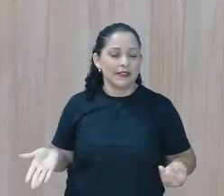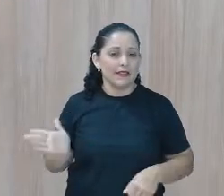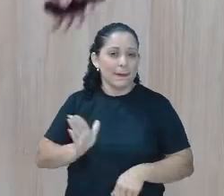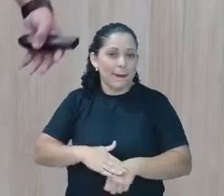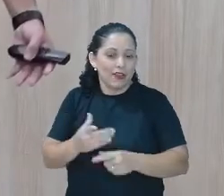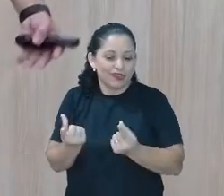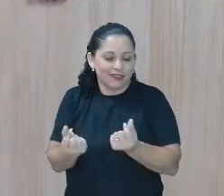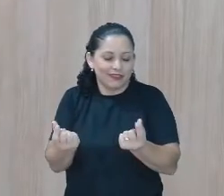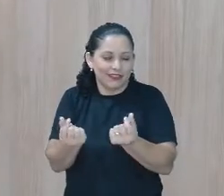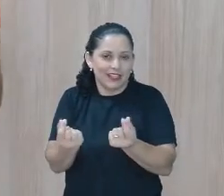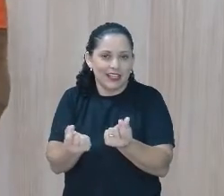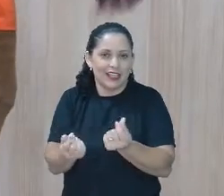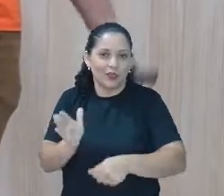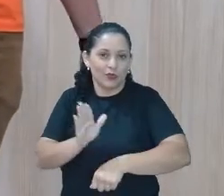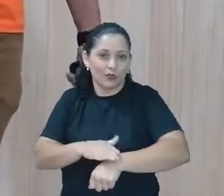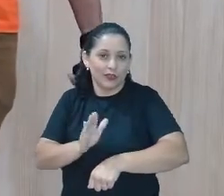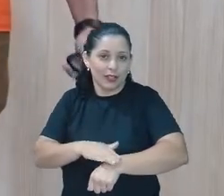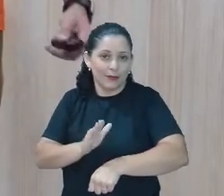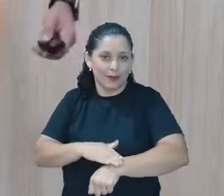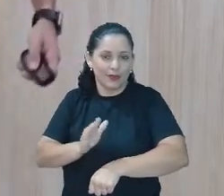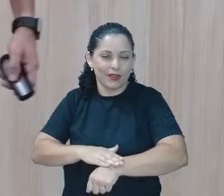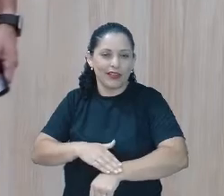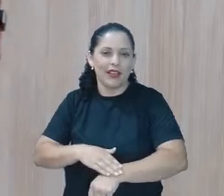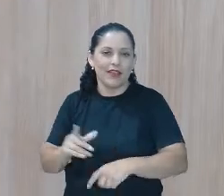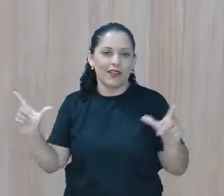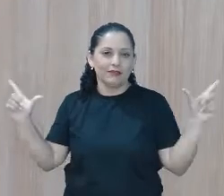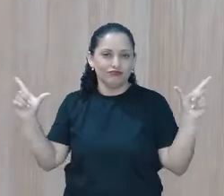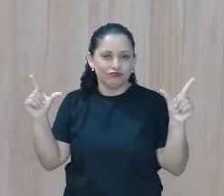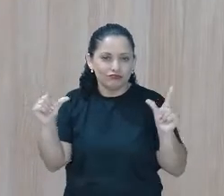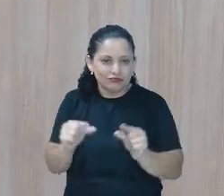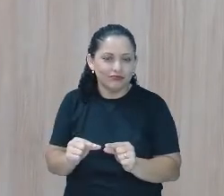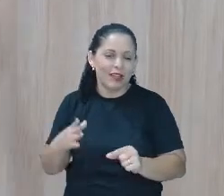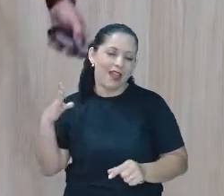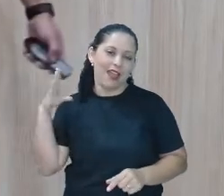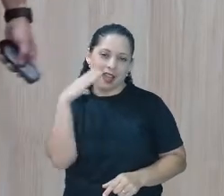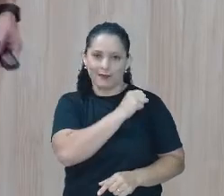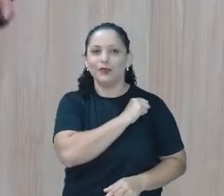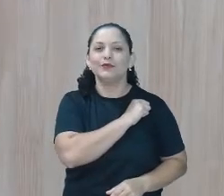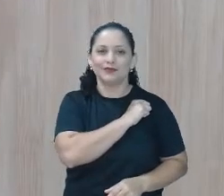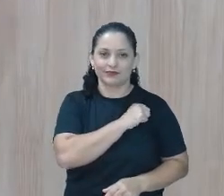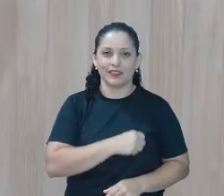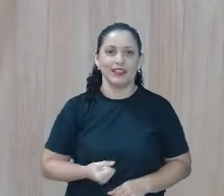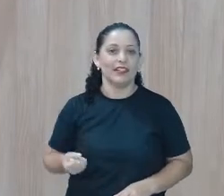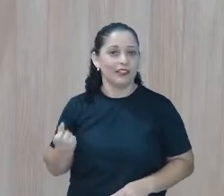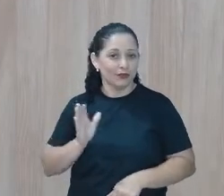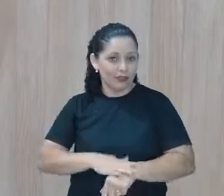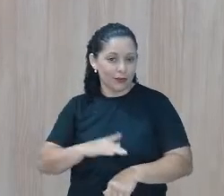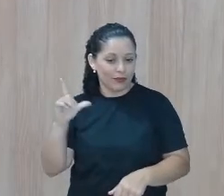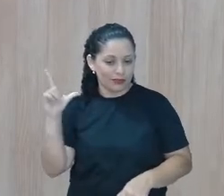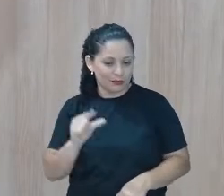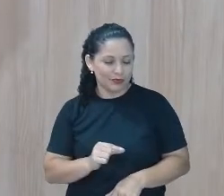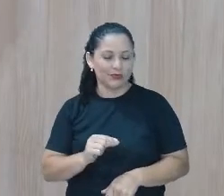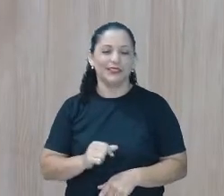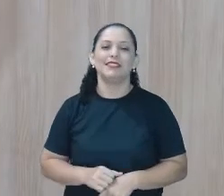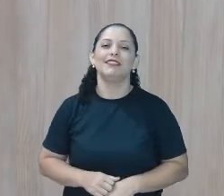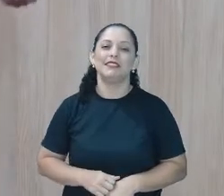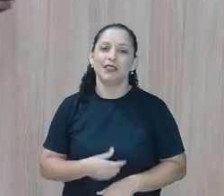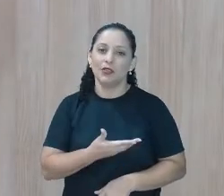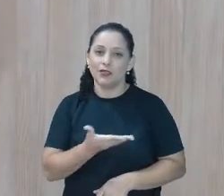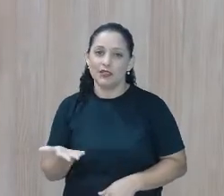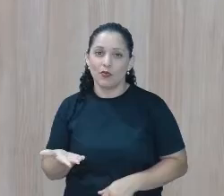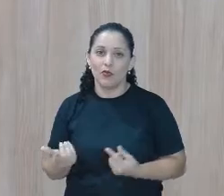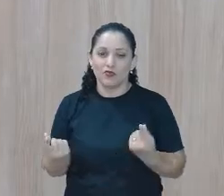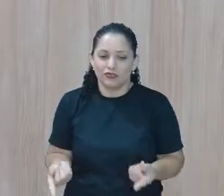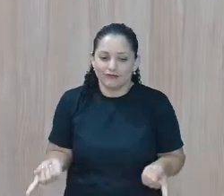mais dinheiro e o tempo também vai ser mais rápido, aí você vai diminuir o tempo. Então, são